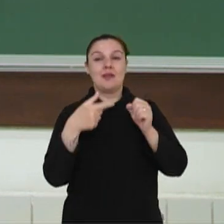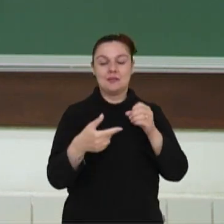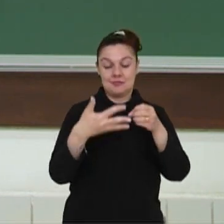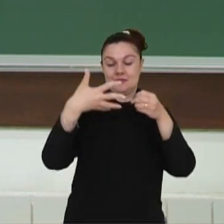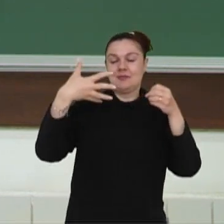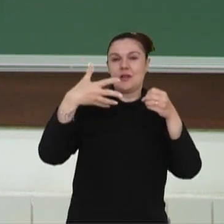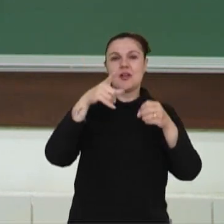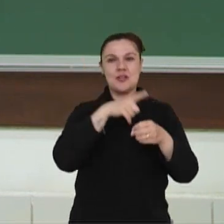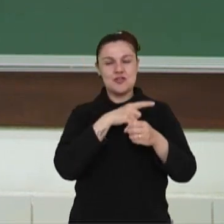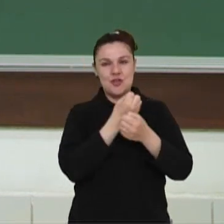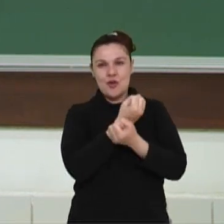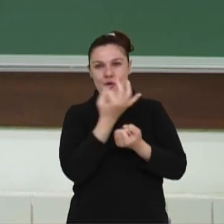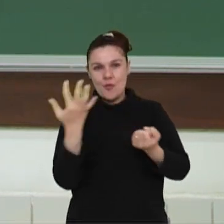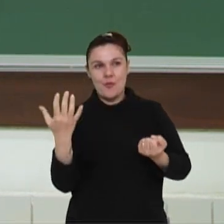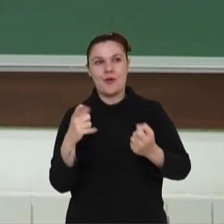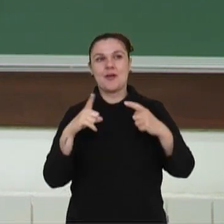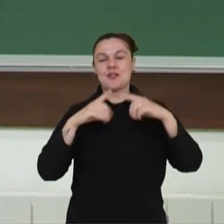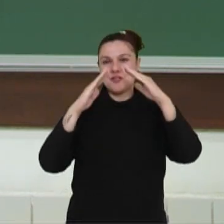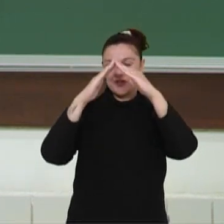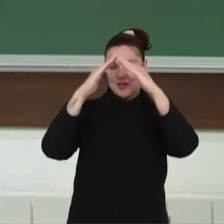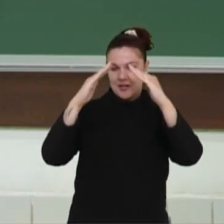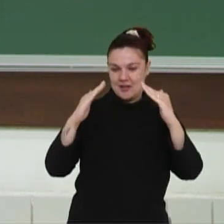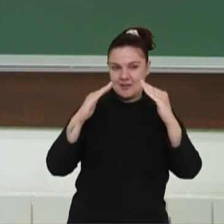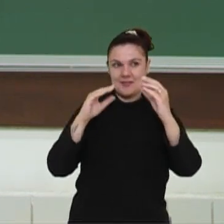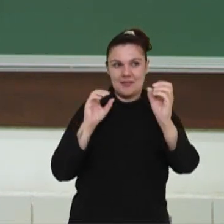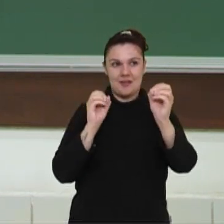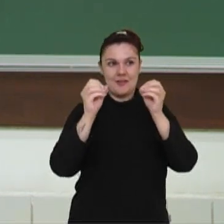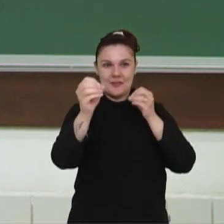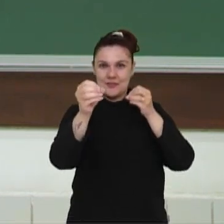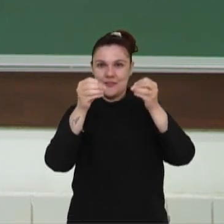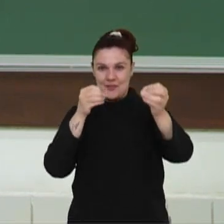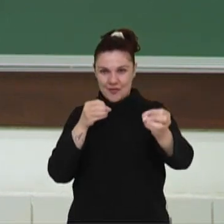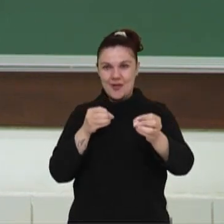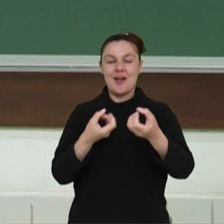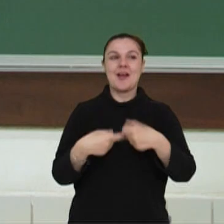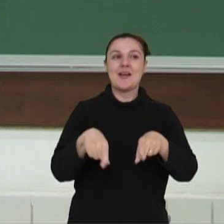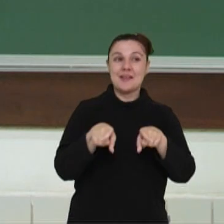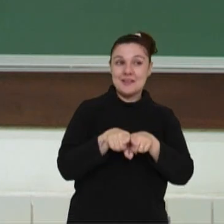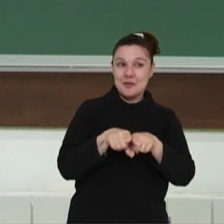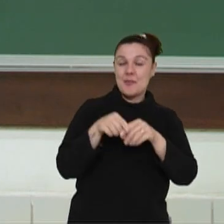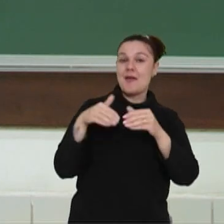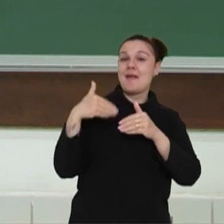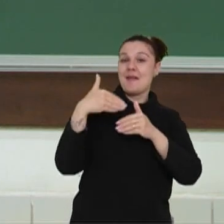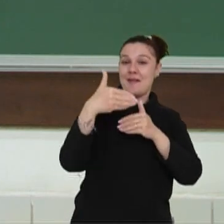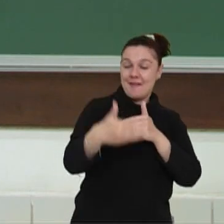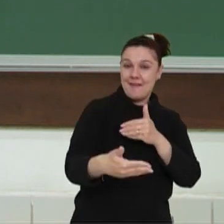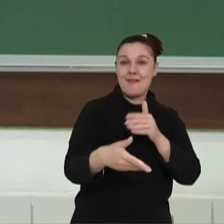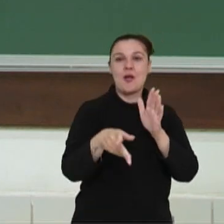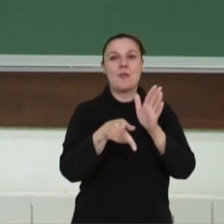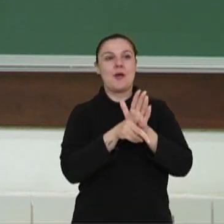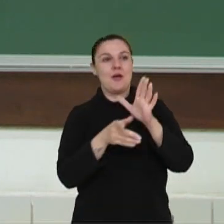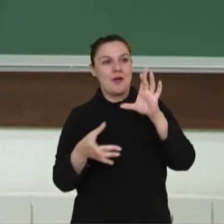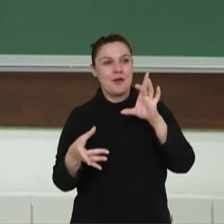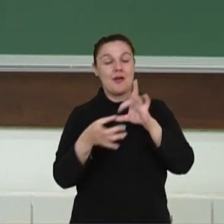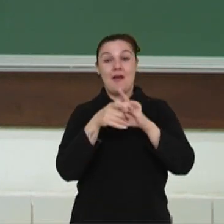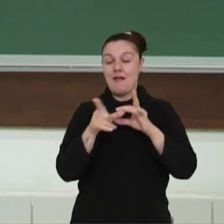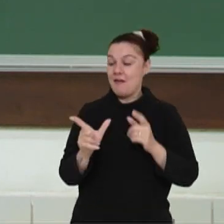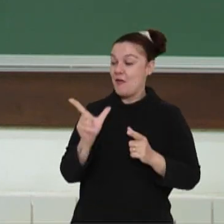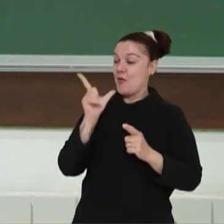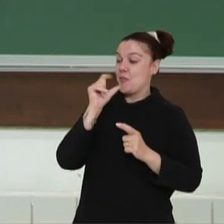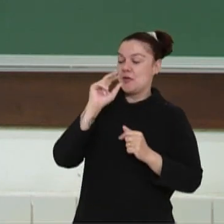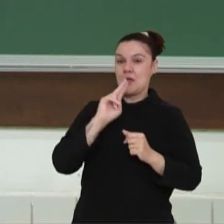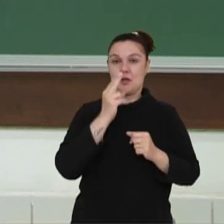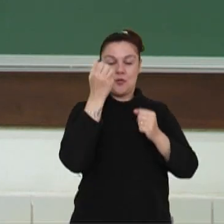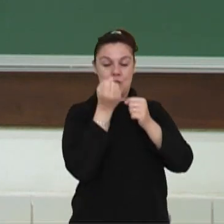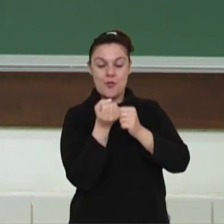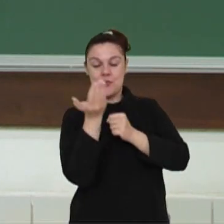outros formatos também, onde tinha uma casinha que os bonequinhos trocavam de posição, um processo também que agrega a umidade ou a